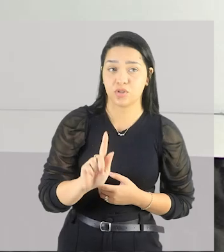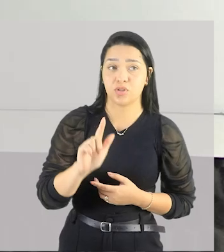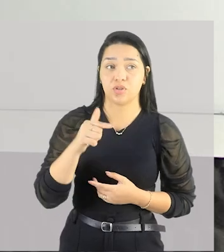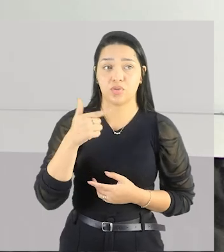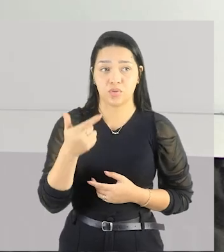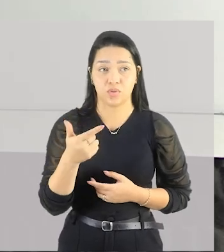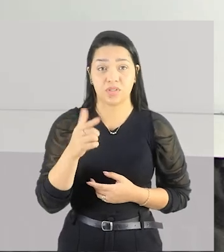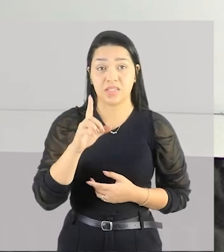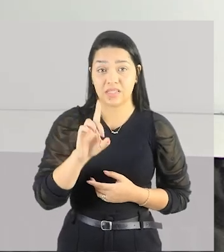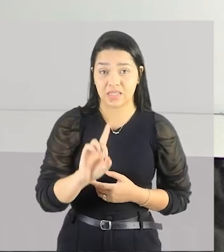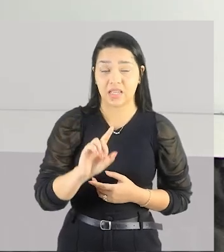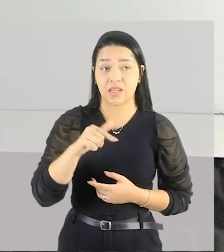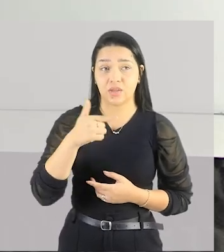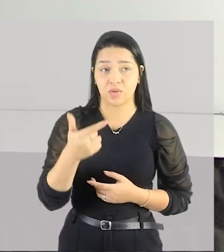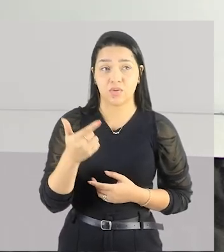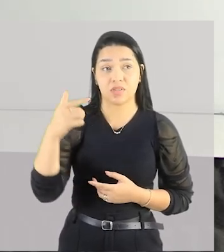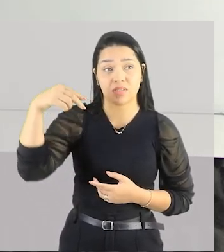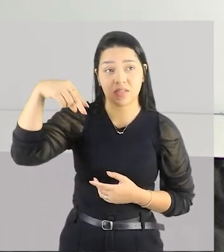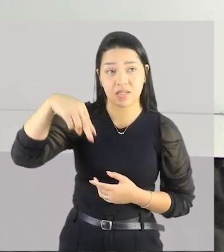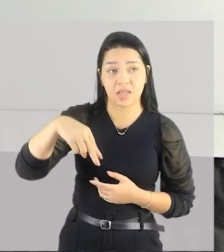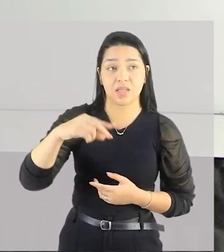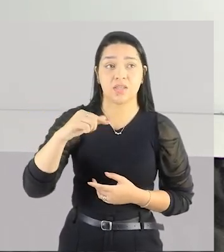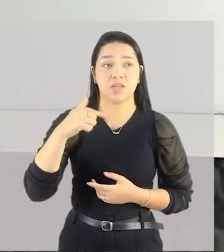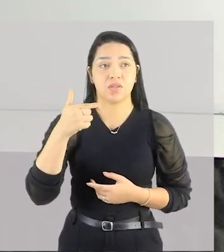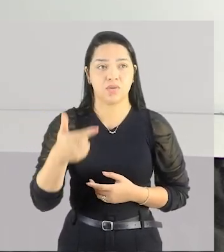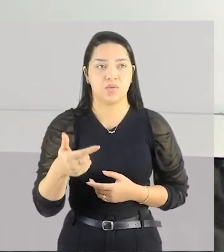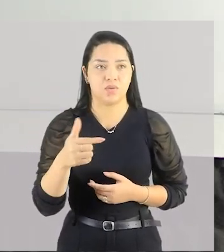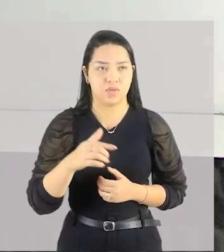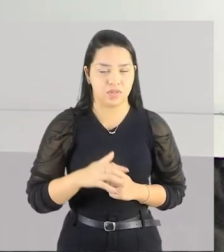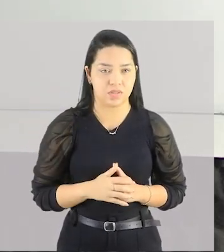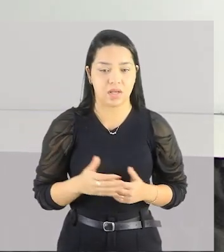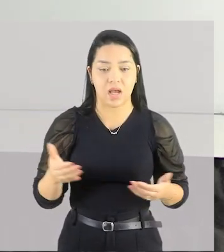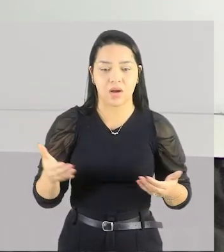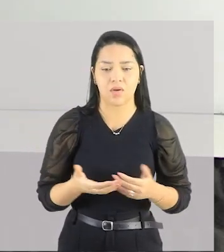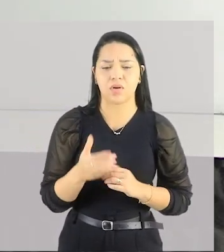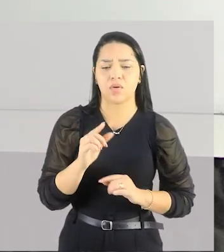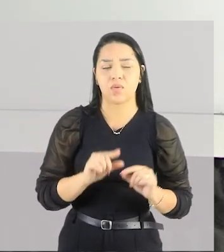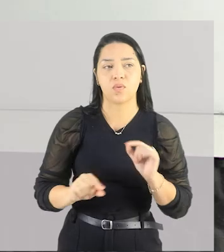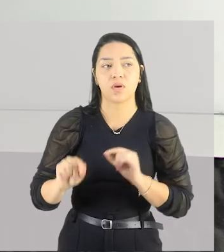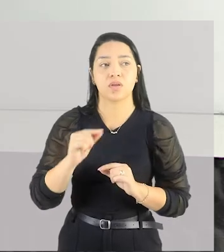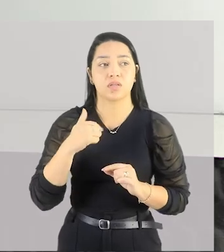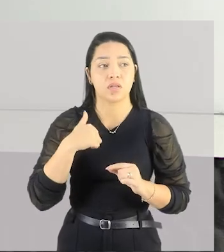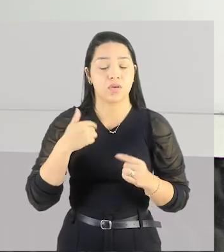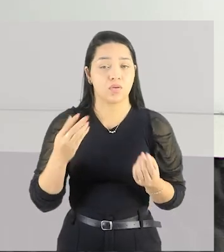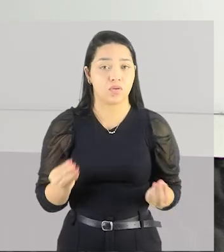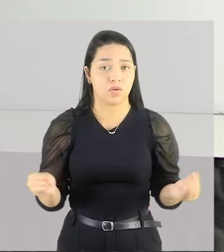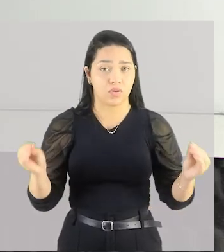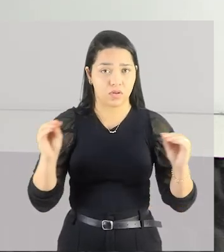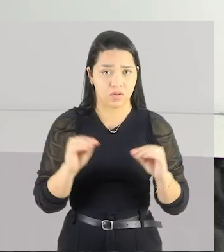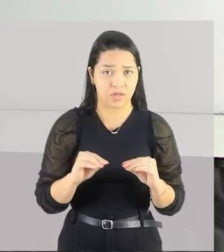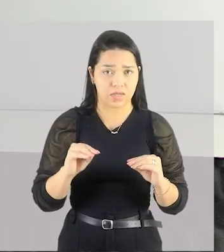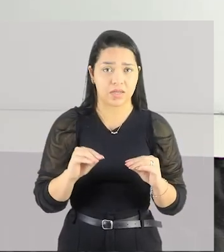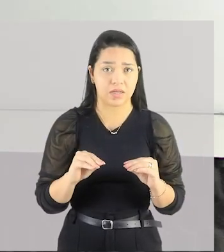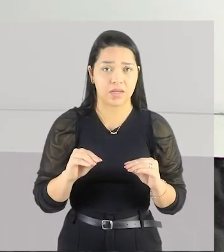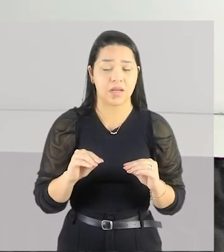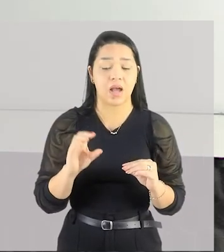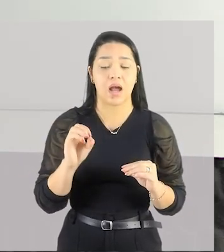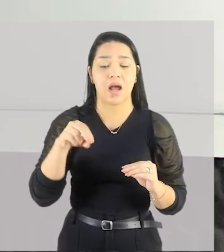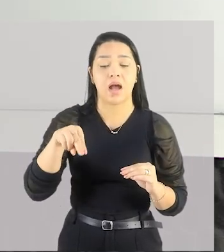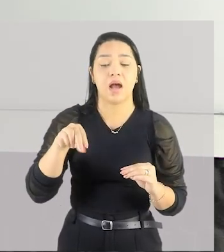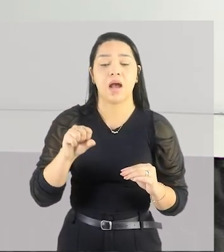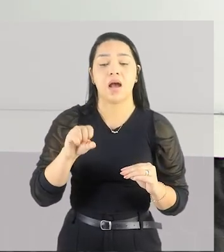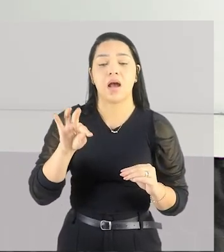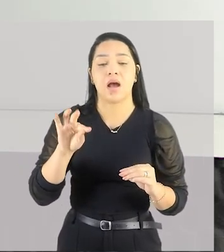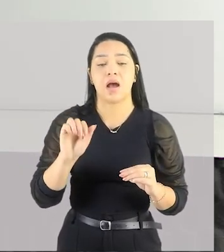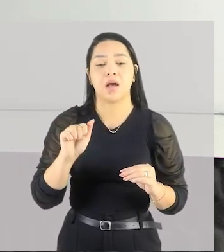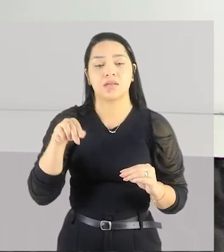quem? A G, certo? Que multiplica quem? D elevado à